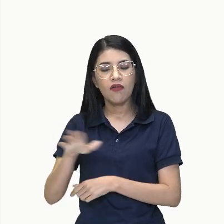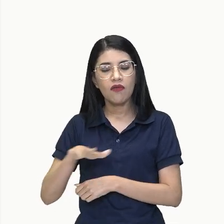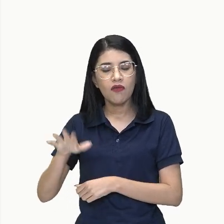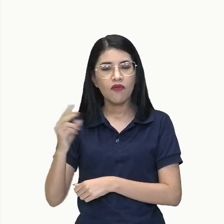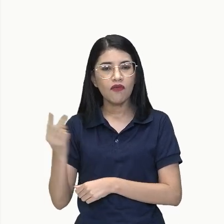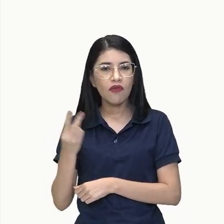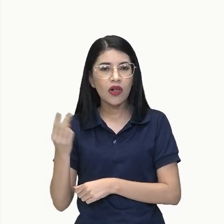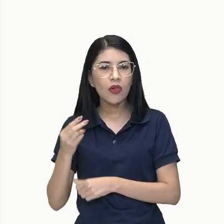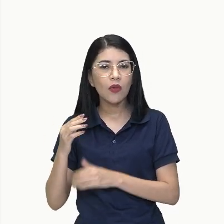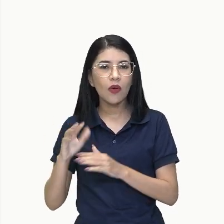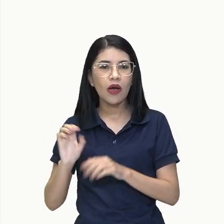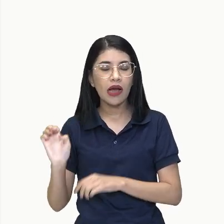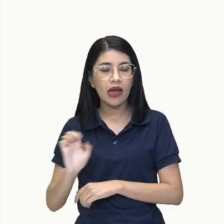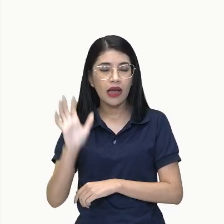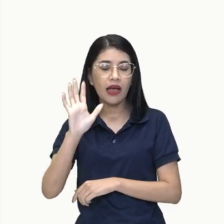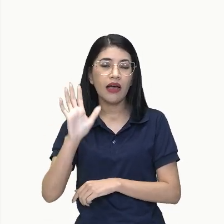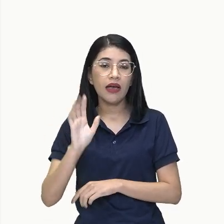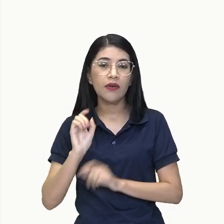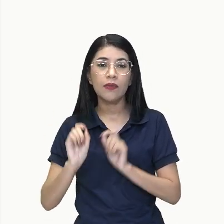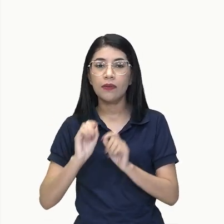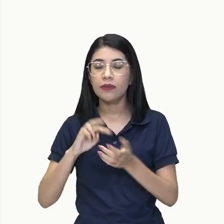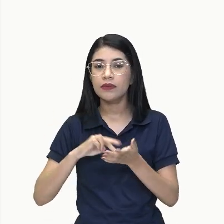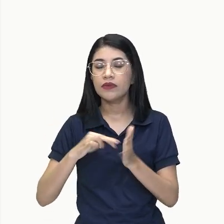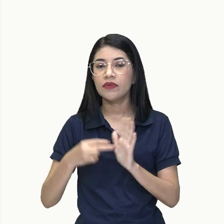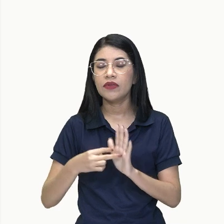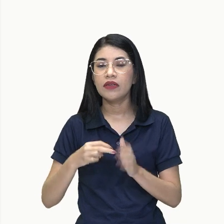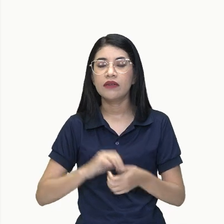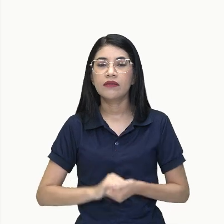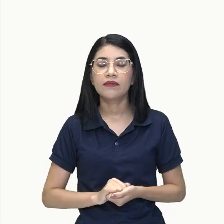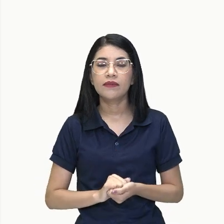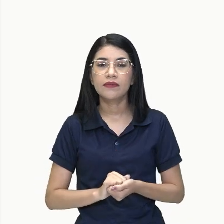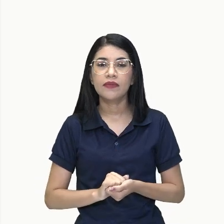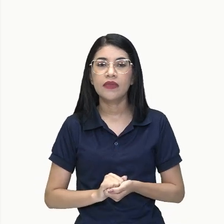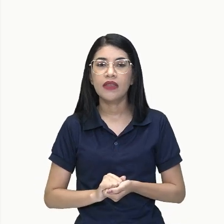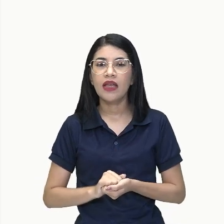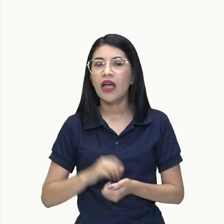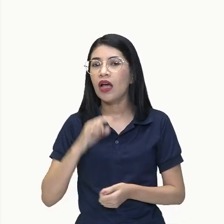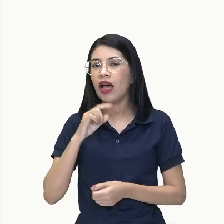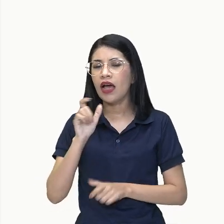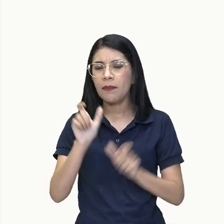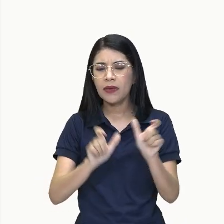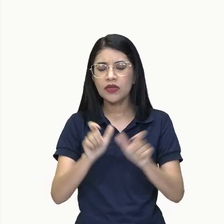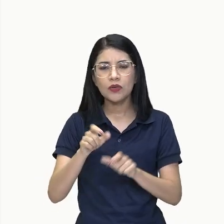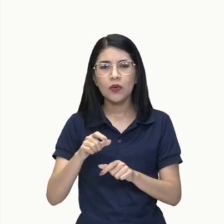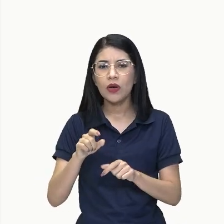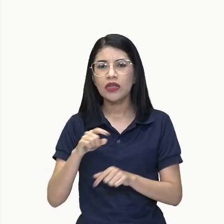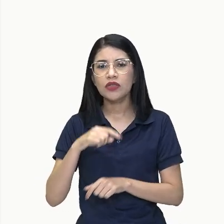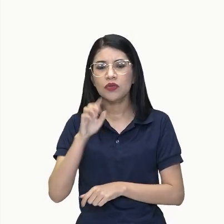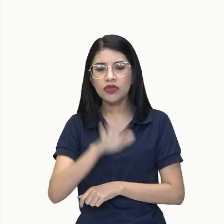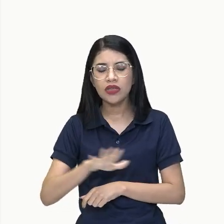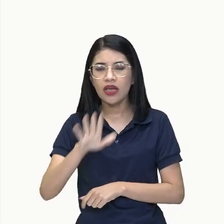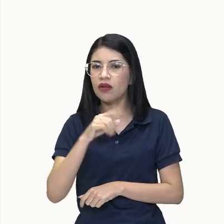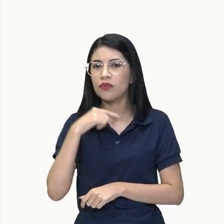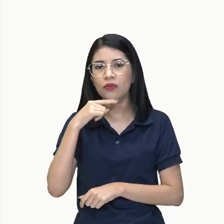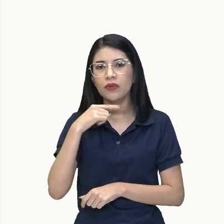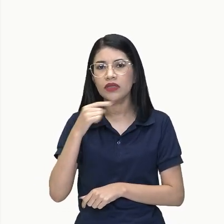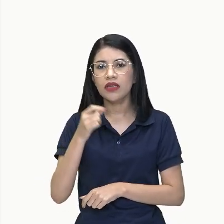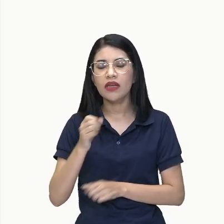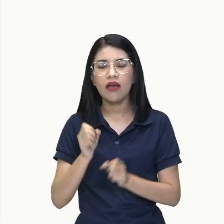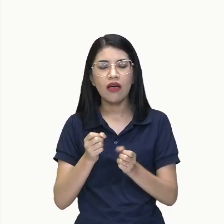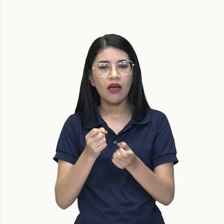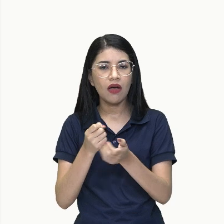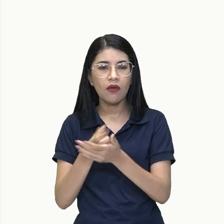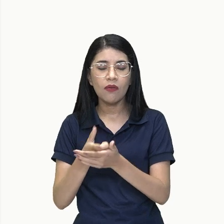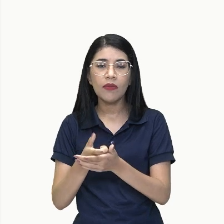estaria ali, basicamente, não estaria em fácil acesso à população mais pobre que basicamente